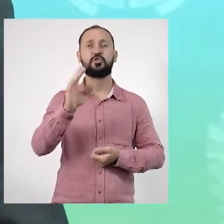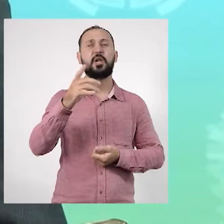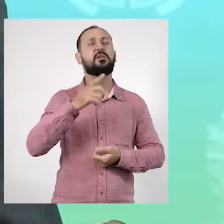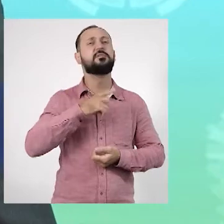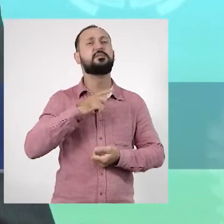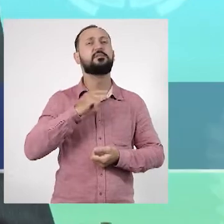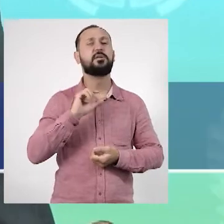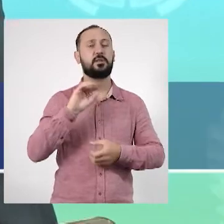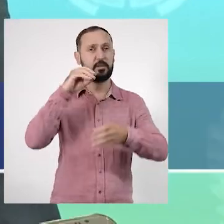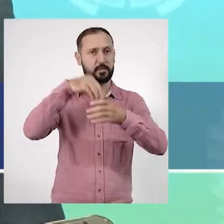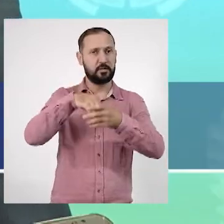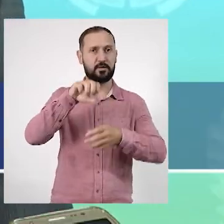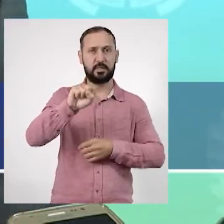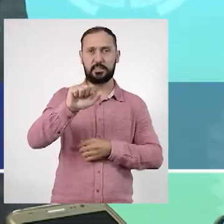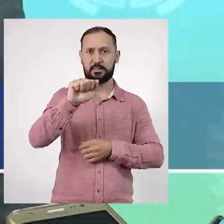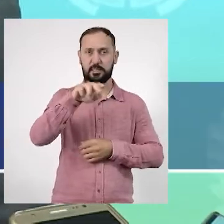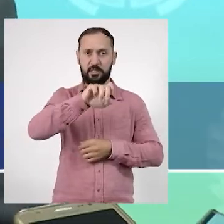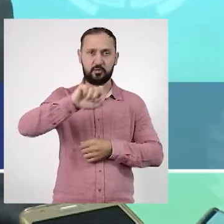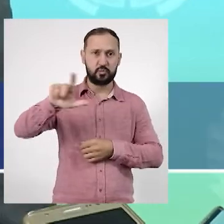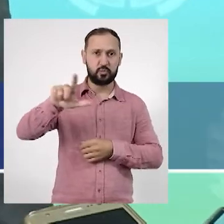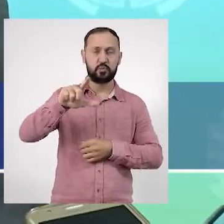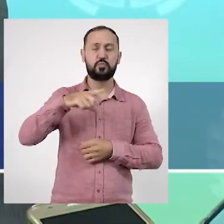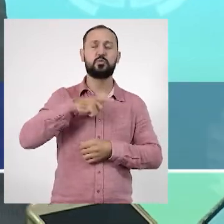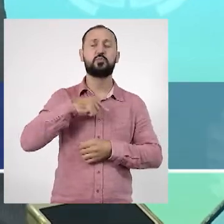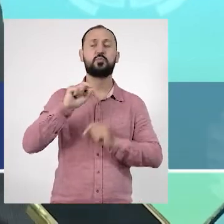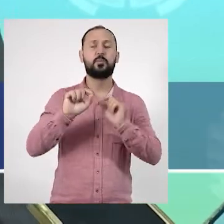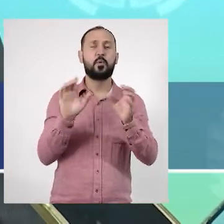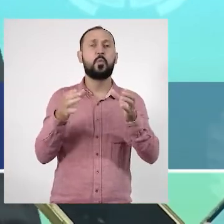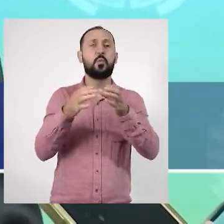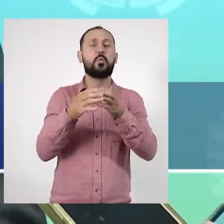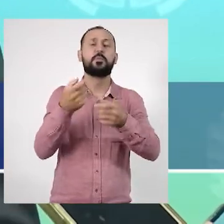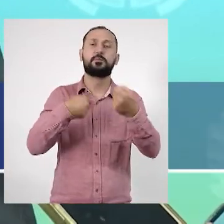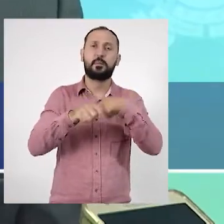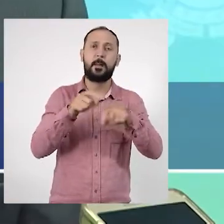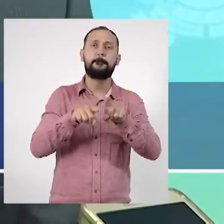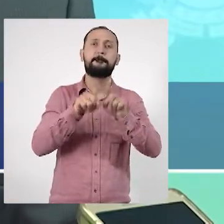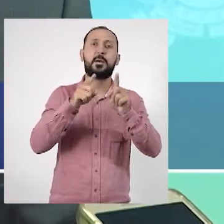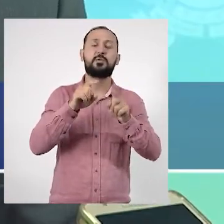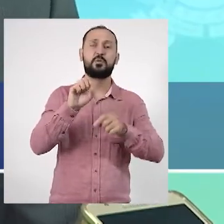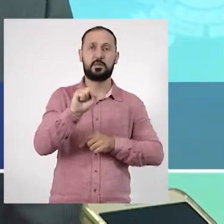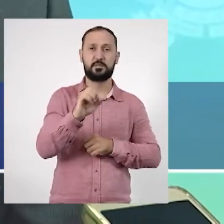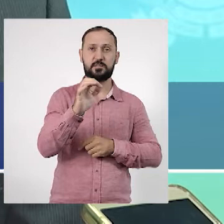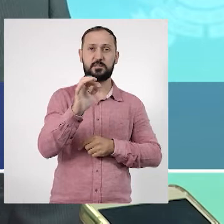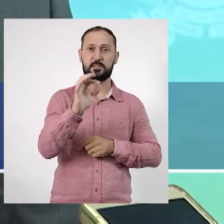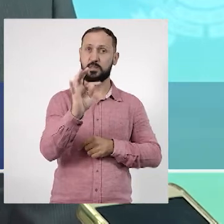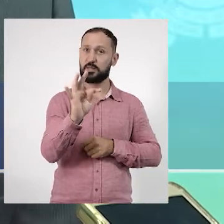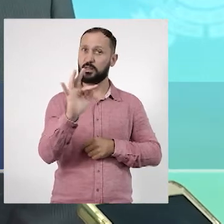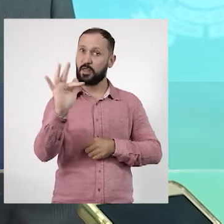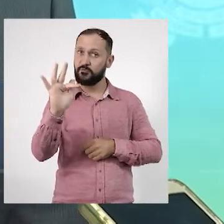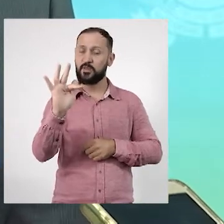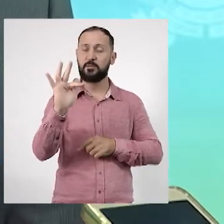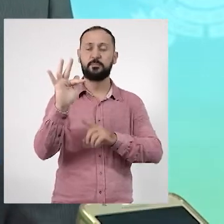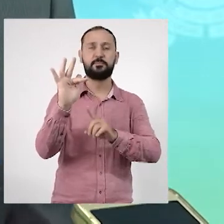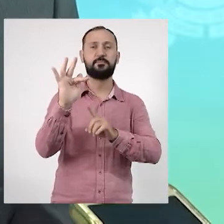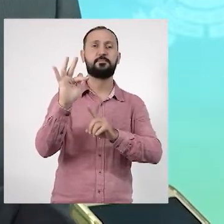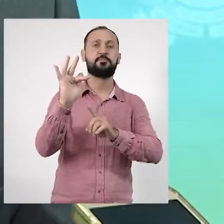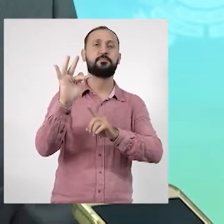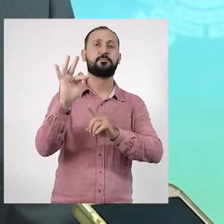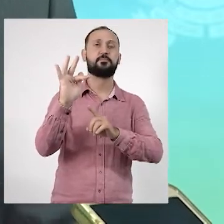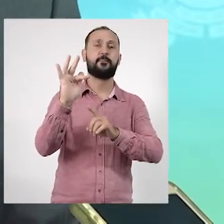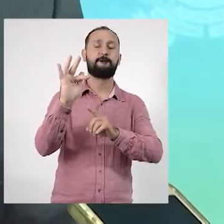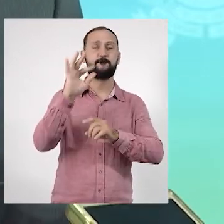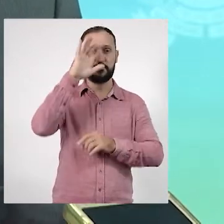já existem na Sanesul, aprovado pelo Conselho de Administração. Mas o Supremo Tribunal Federal,